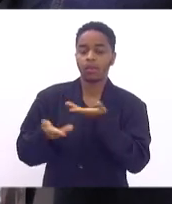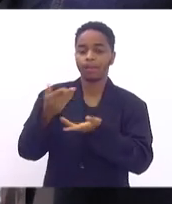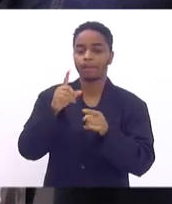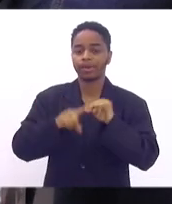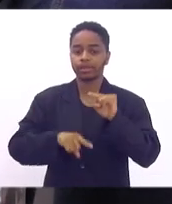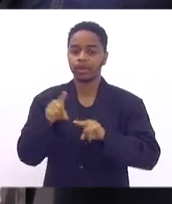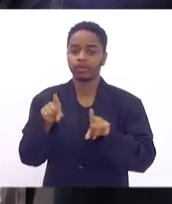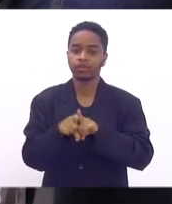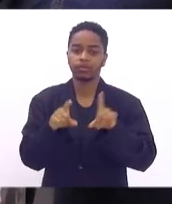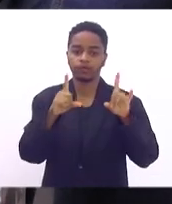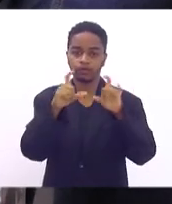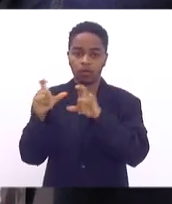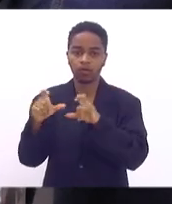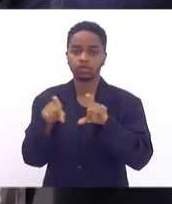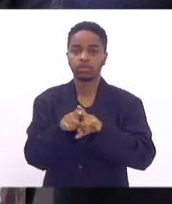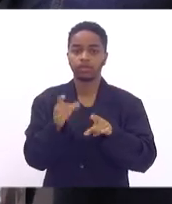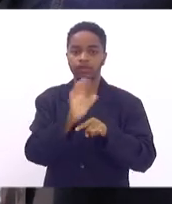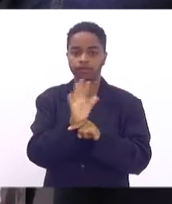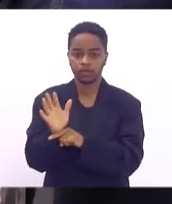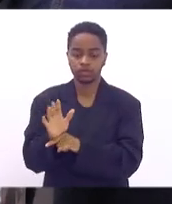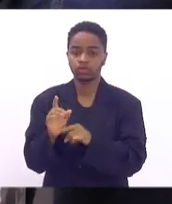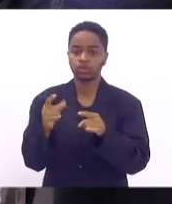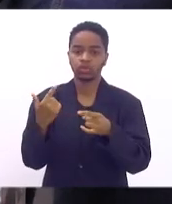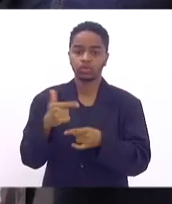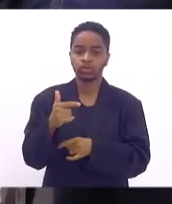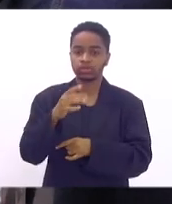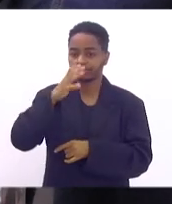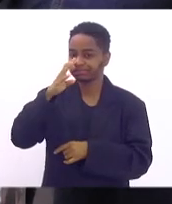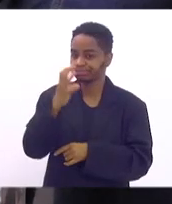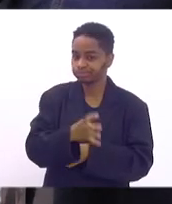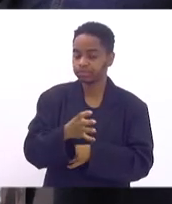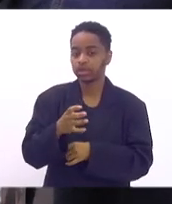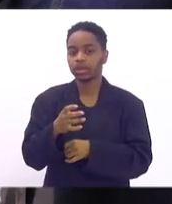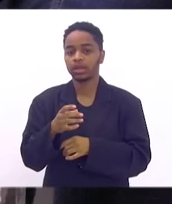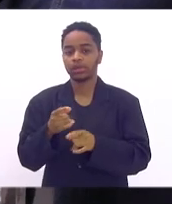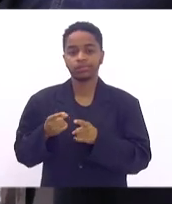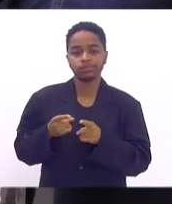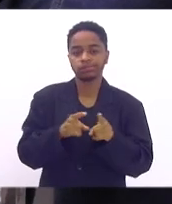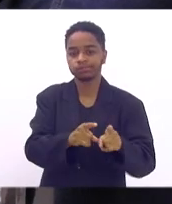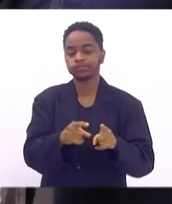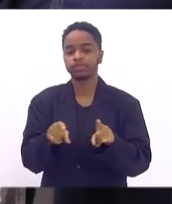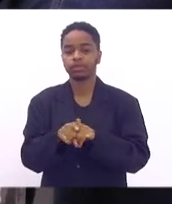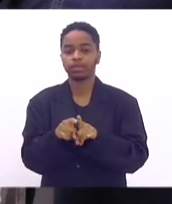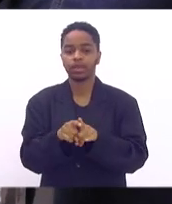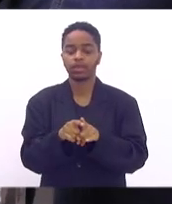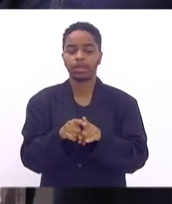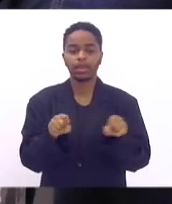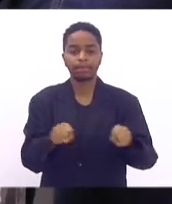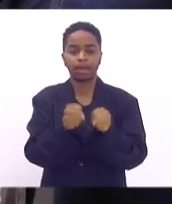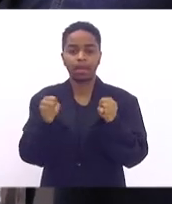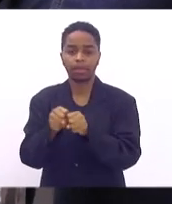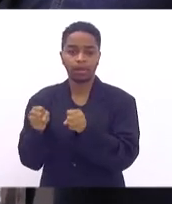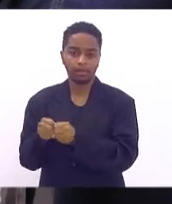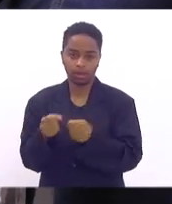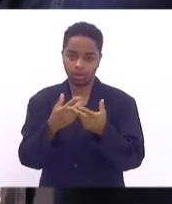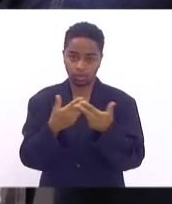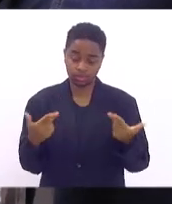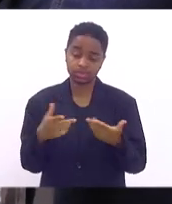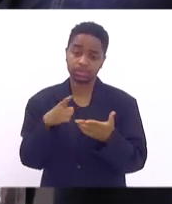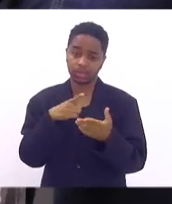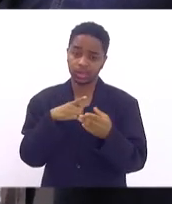sem autorização, chantagem, ameaça, calúnia, difamação, violência patrimonial. Então vem um combo